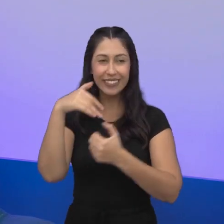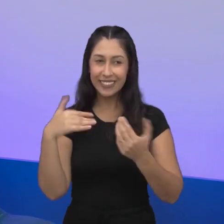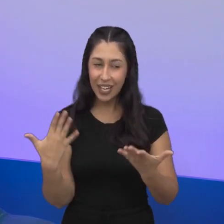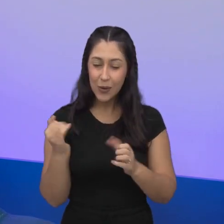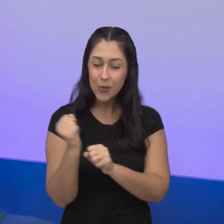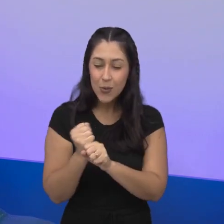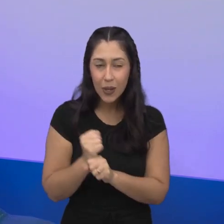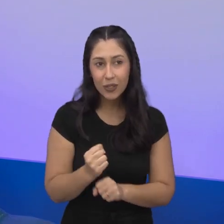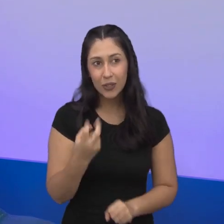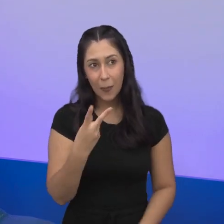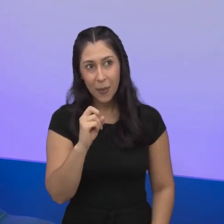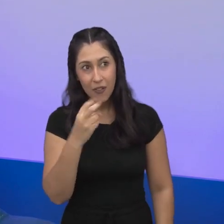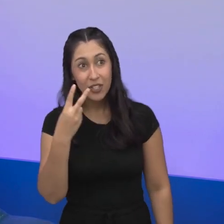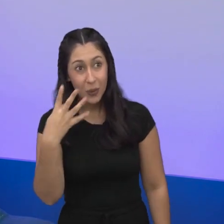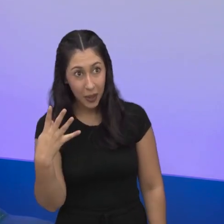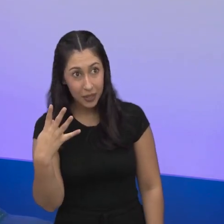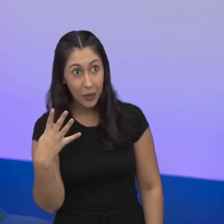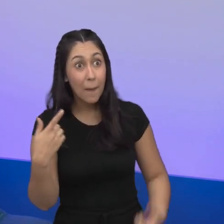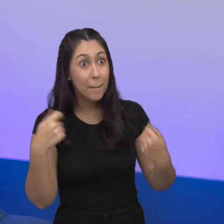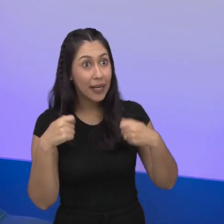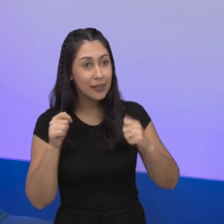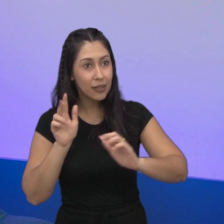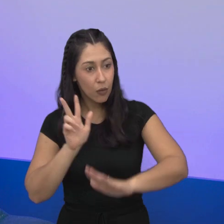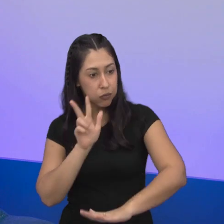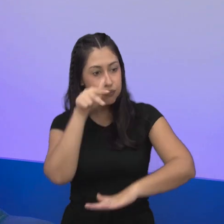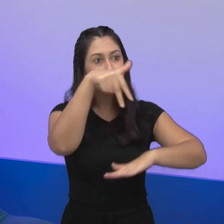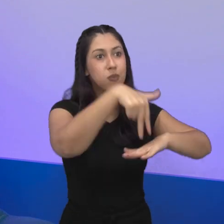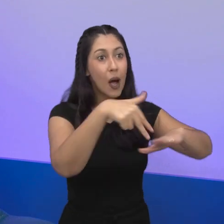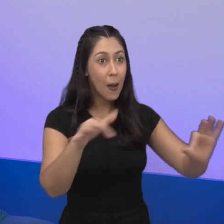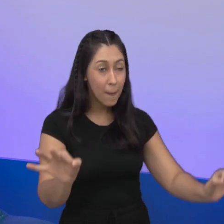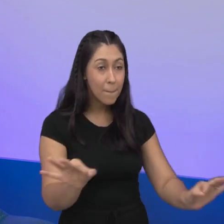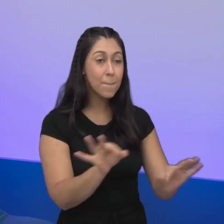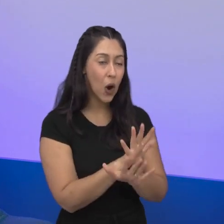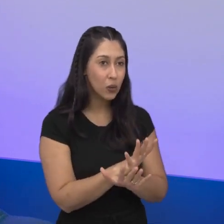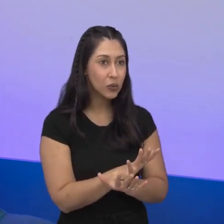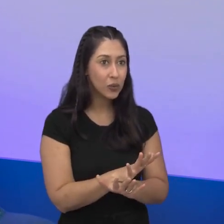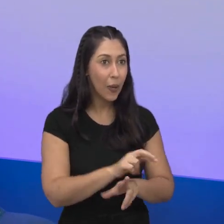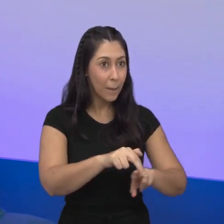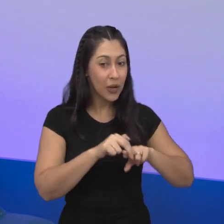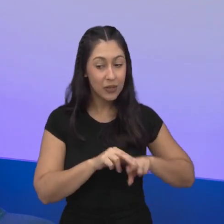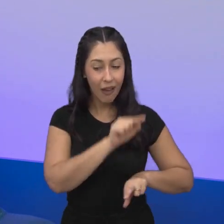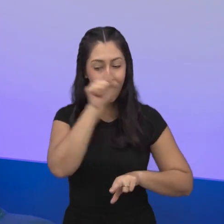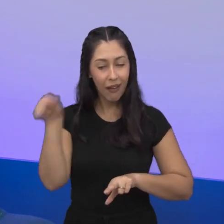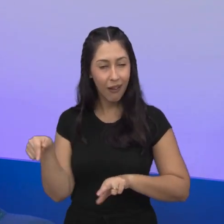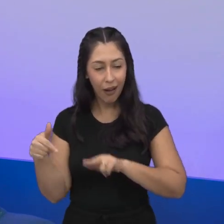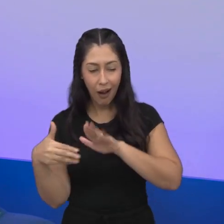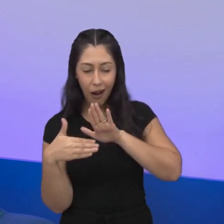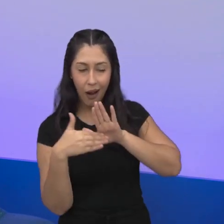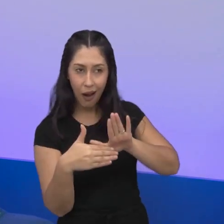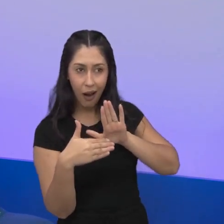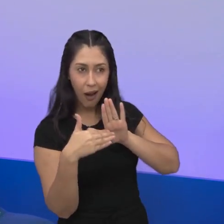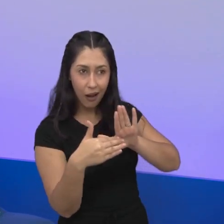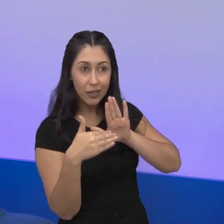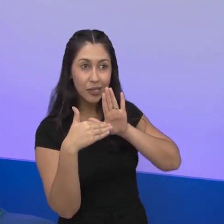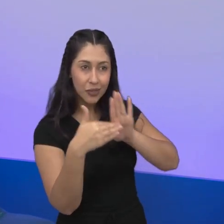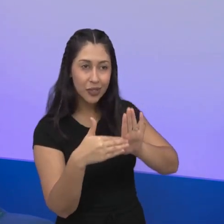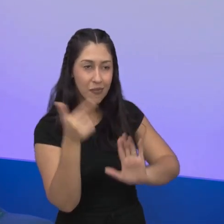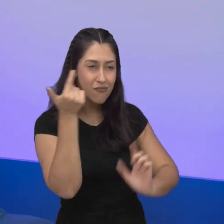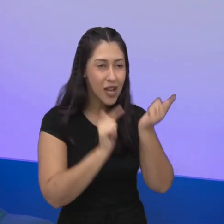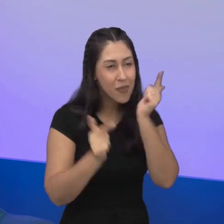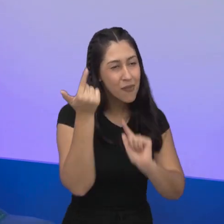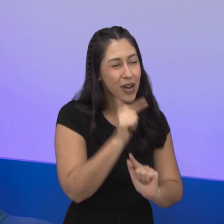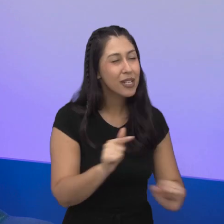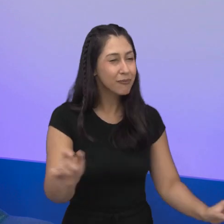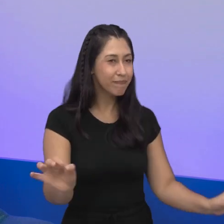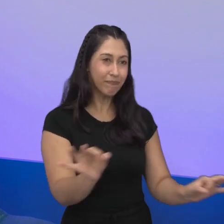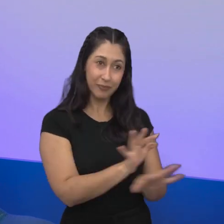2024 Summit G20. Então esses Sherpas, eles são os membros ali que vão auxiliar para que a reunião, o Summit de fato, no final